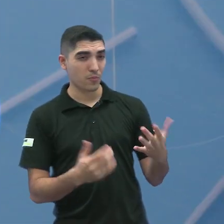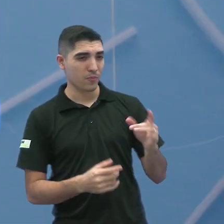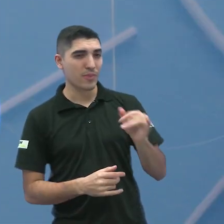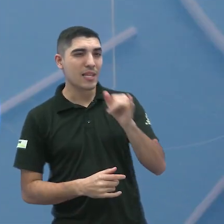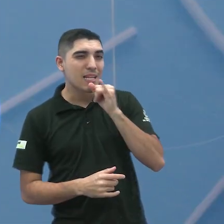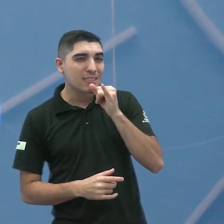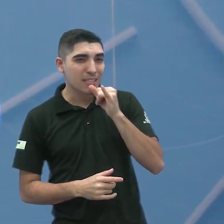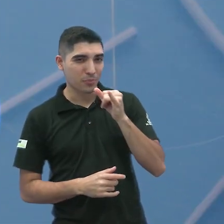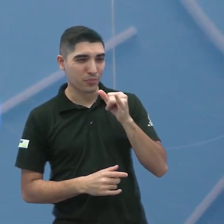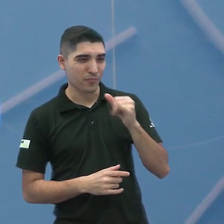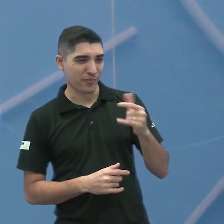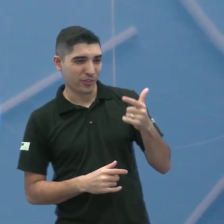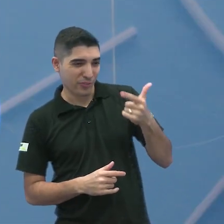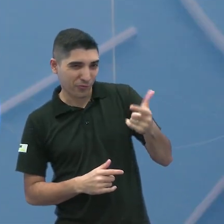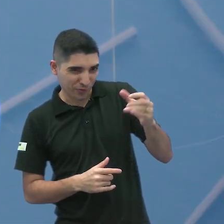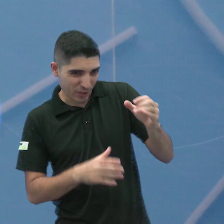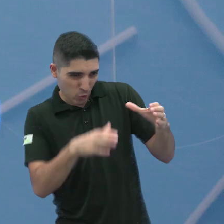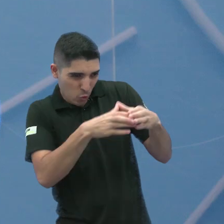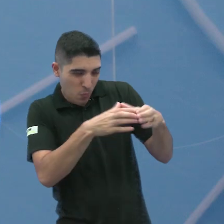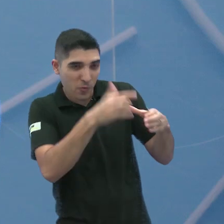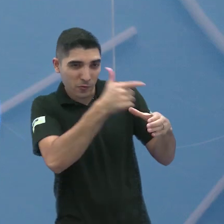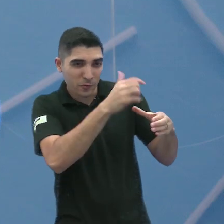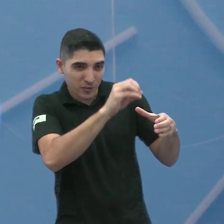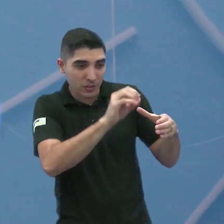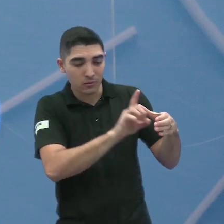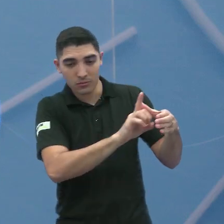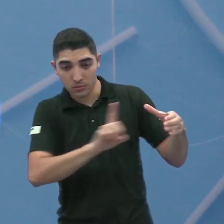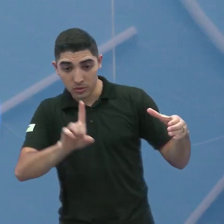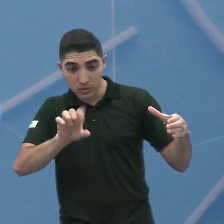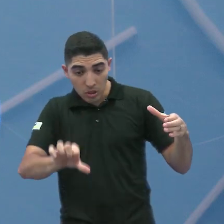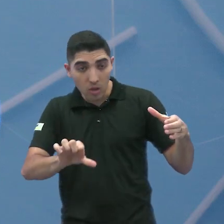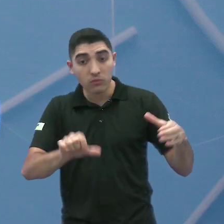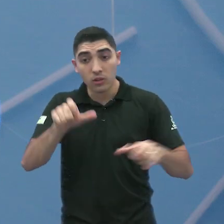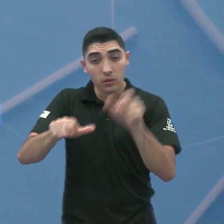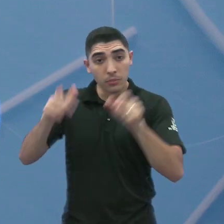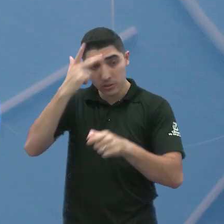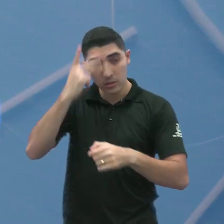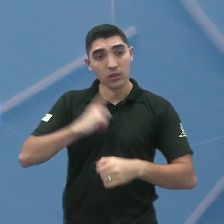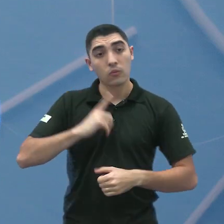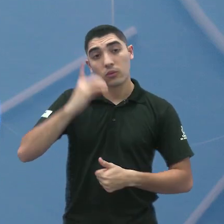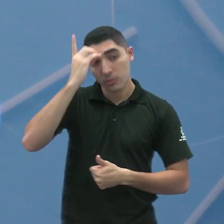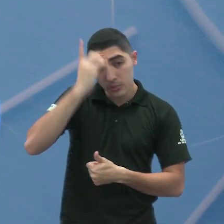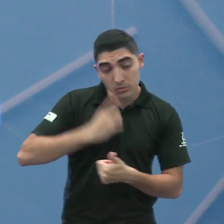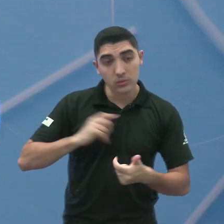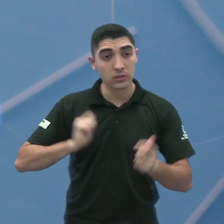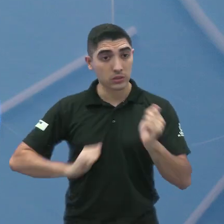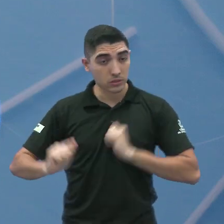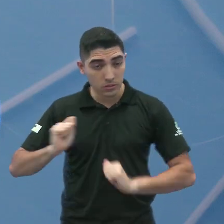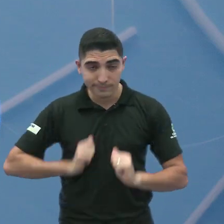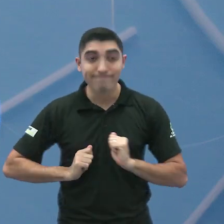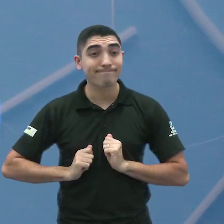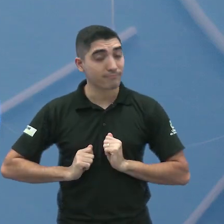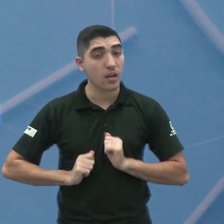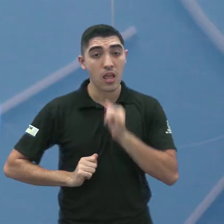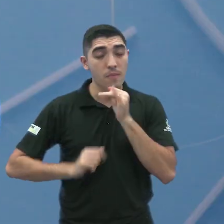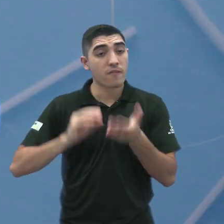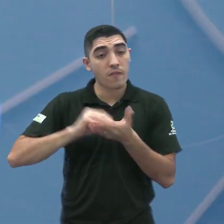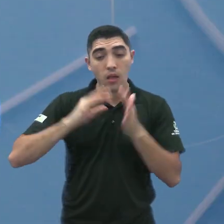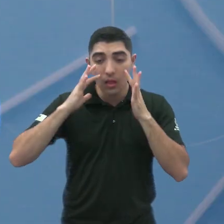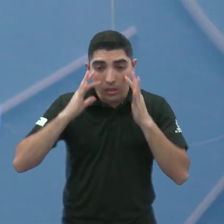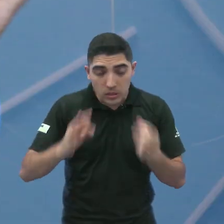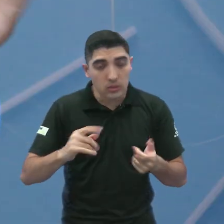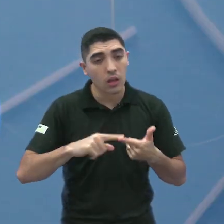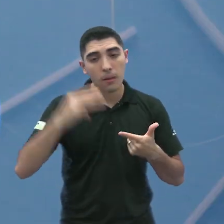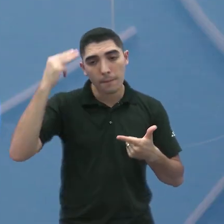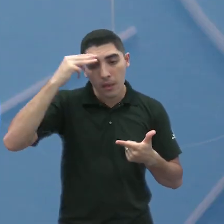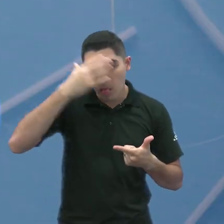pessoas dessas 20 têm o que em geral? Quadro depressivo e ansioso, que dá alteração de memória, concentração, de vontade,